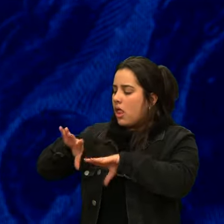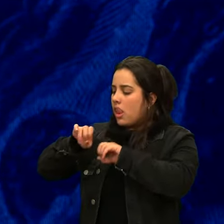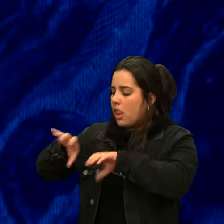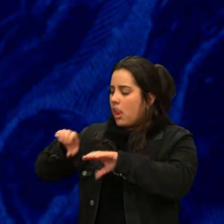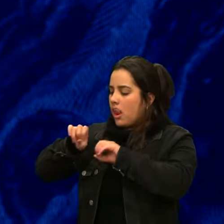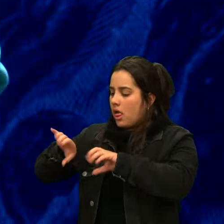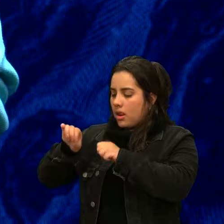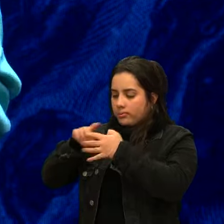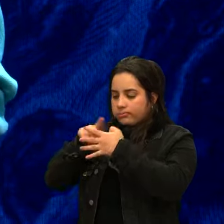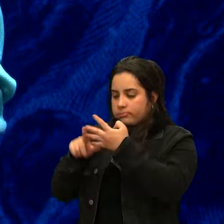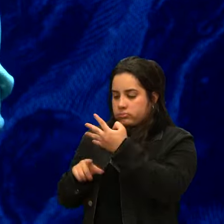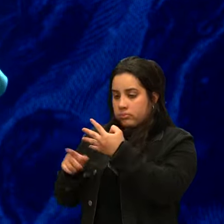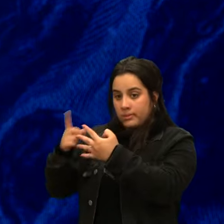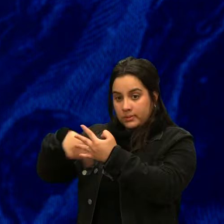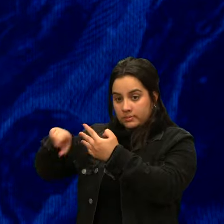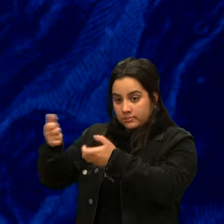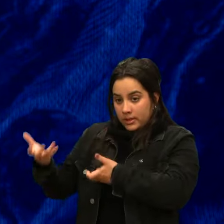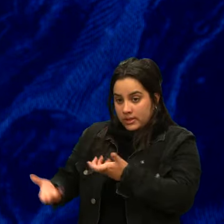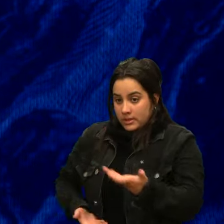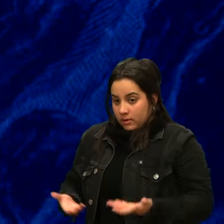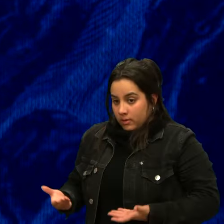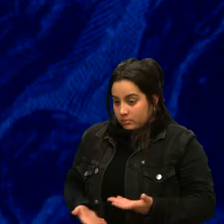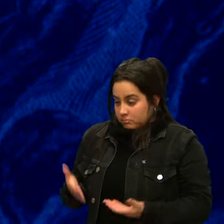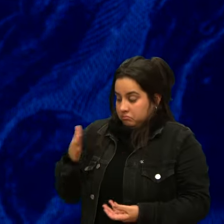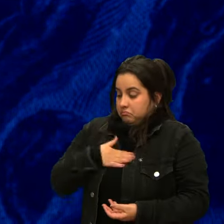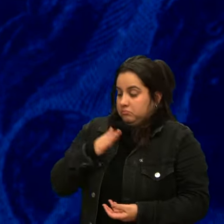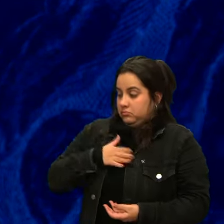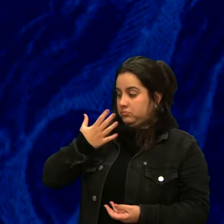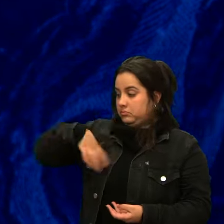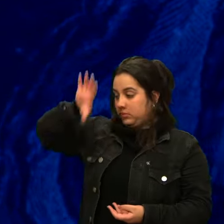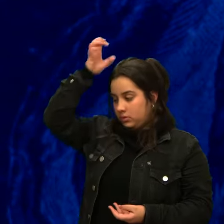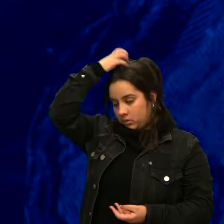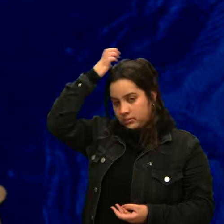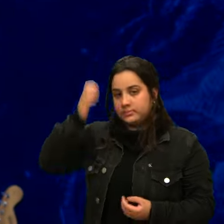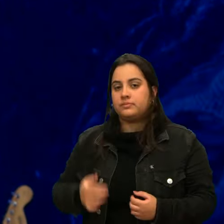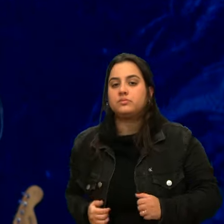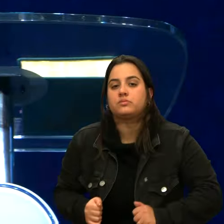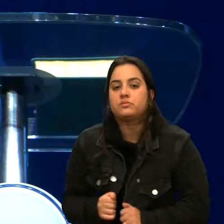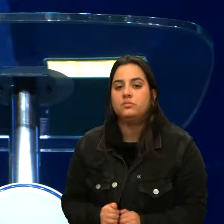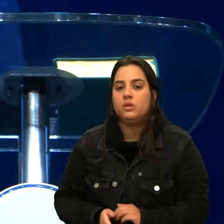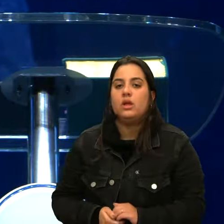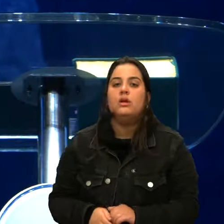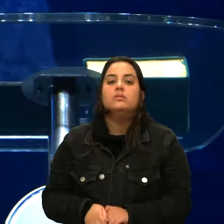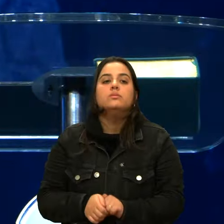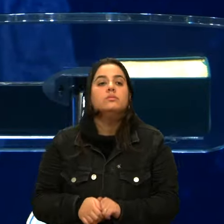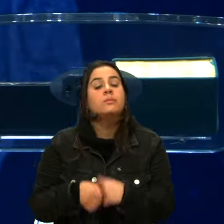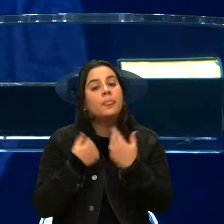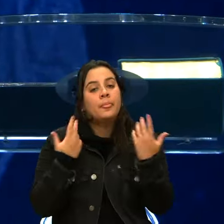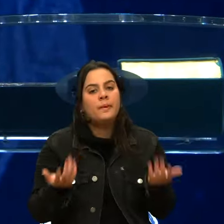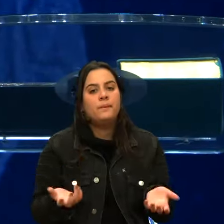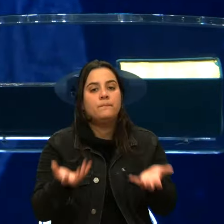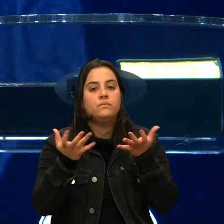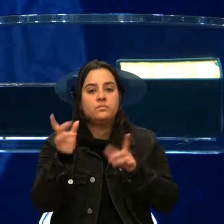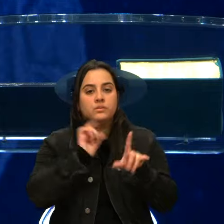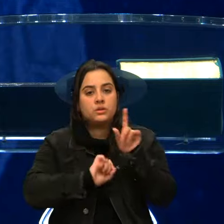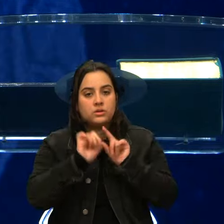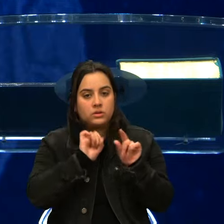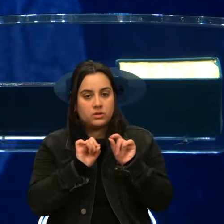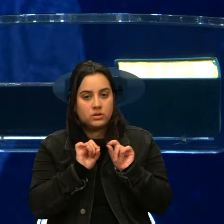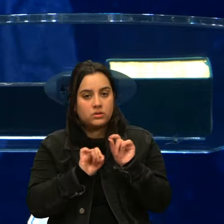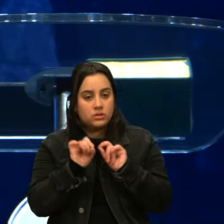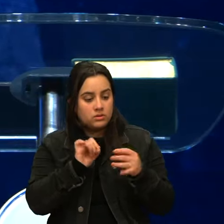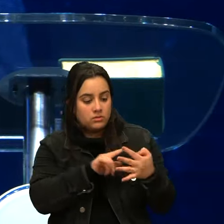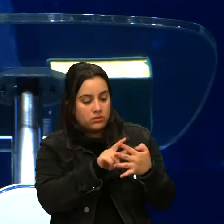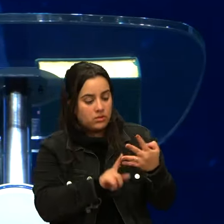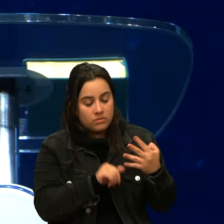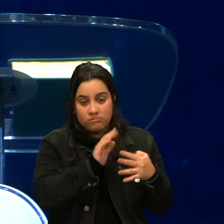servir. Então, na verdade, o que eles queriam? Eles queriam pegar aqueles que eram os mais novinhos e doutrinar aqueles